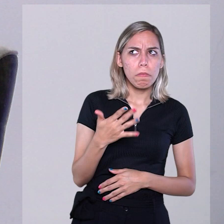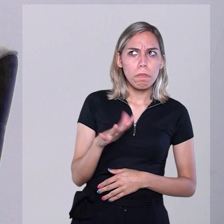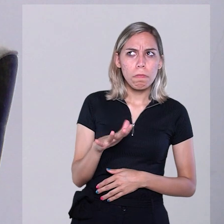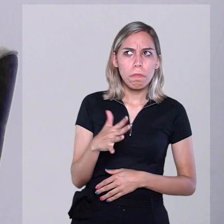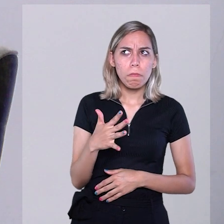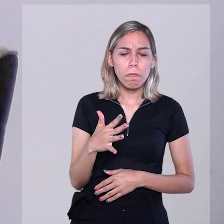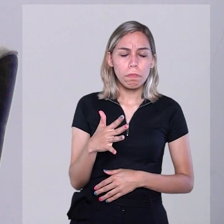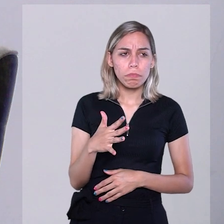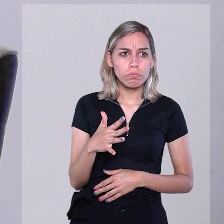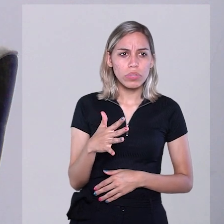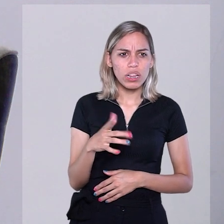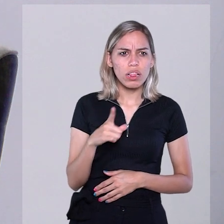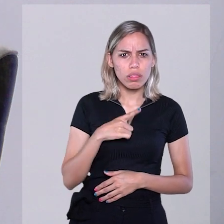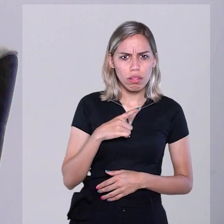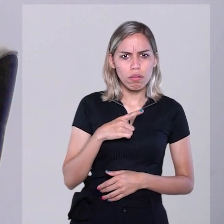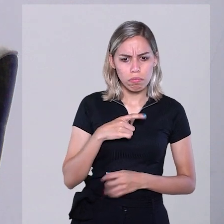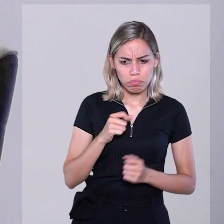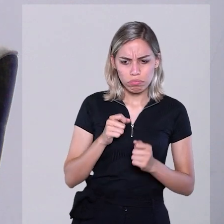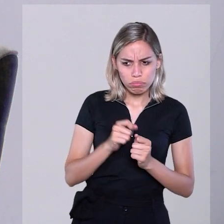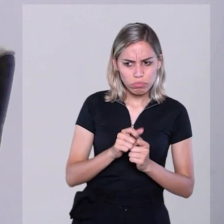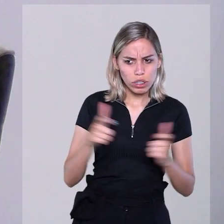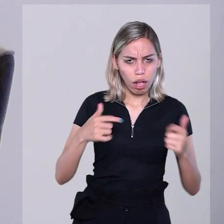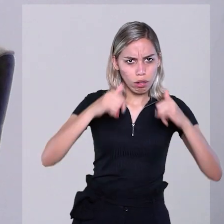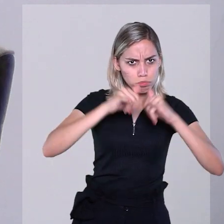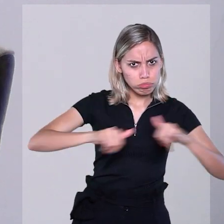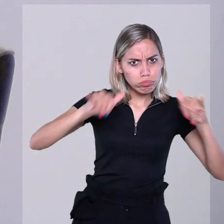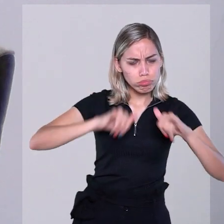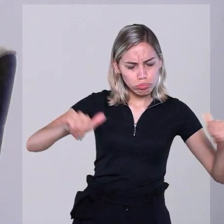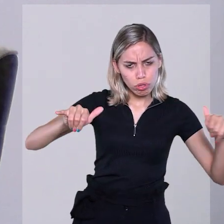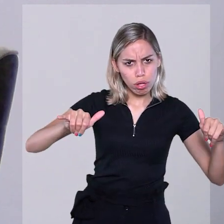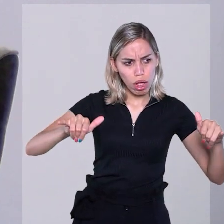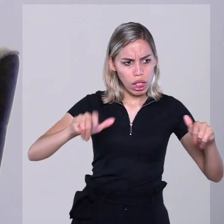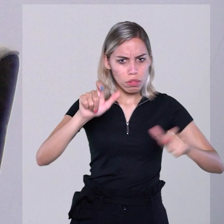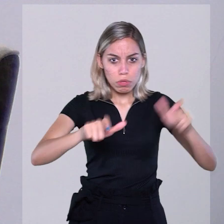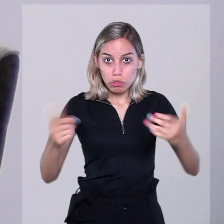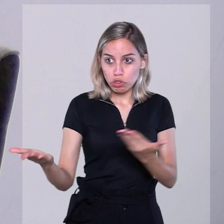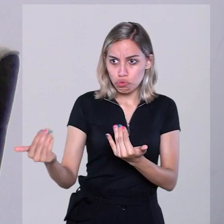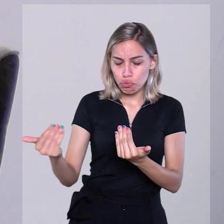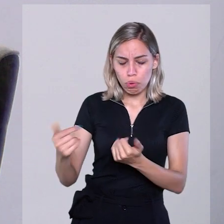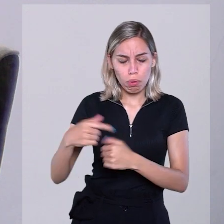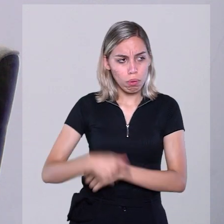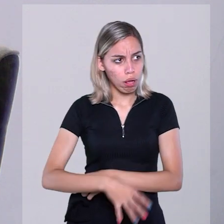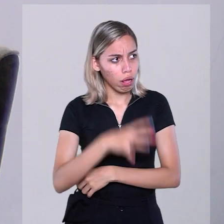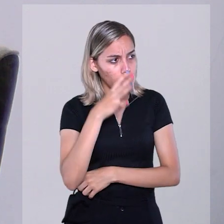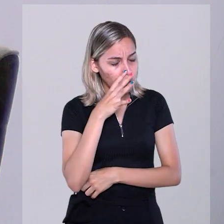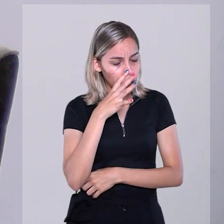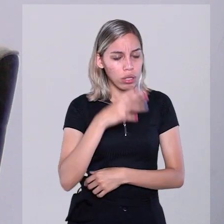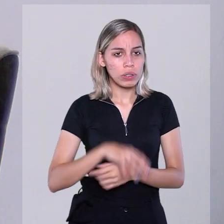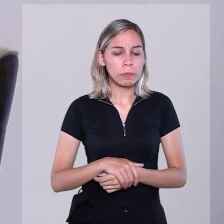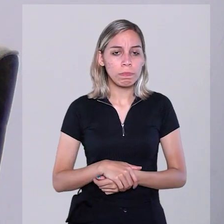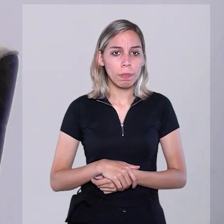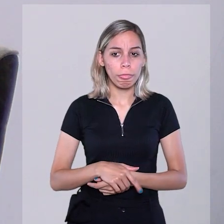um grande êxito junto ao público jovem. E essa foi a motivação para o